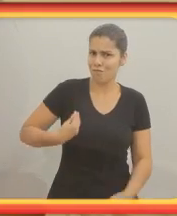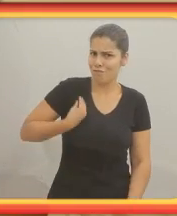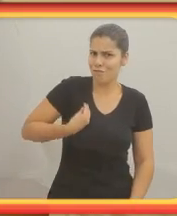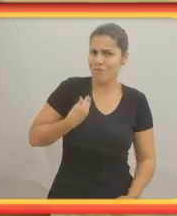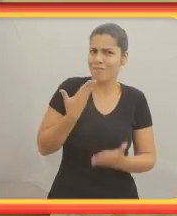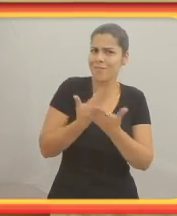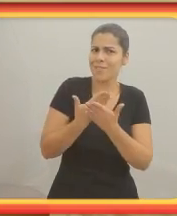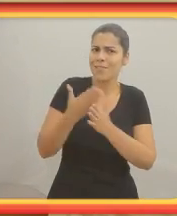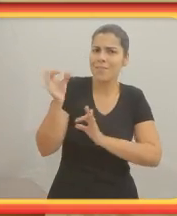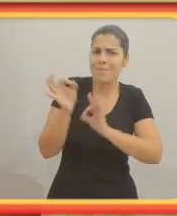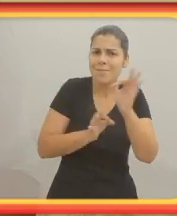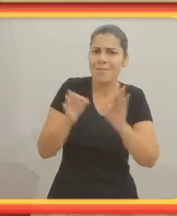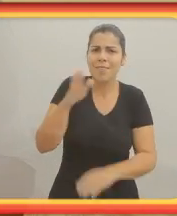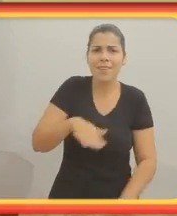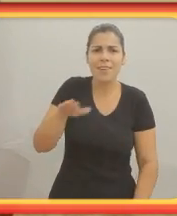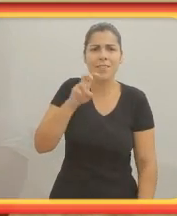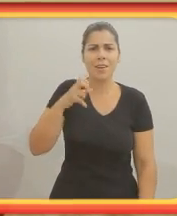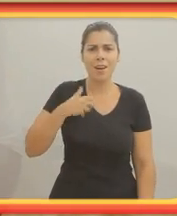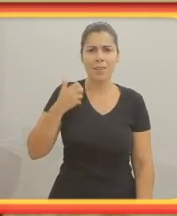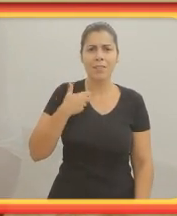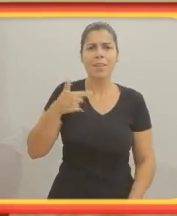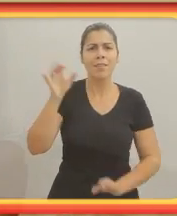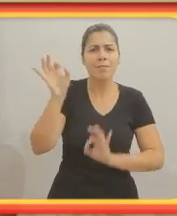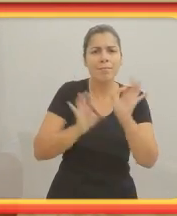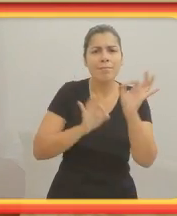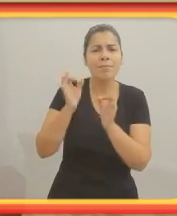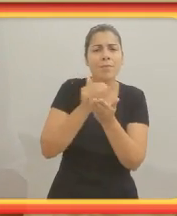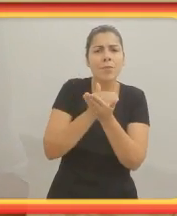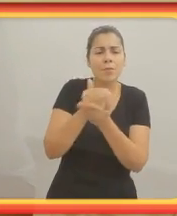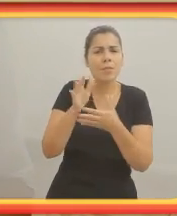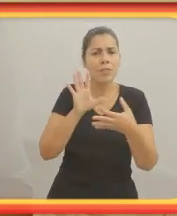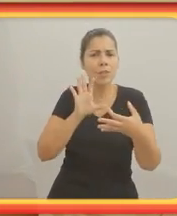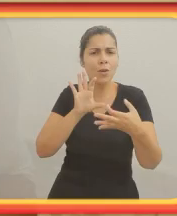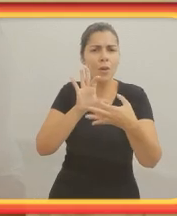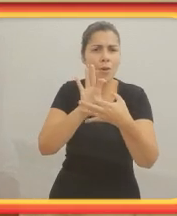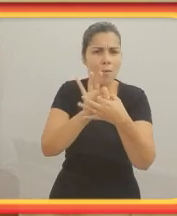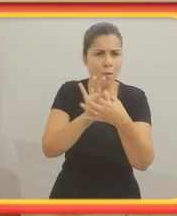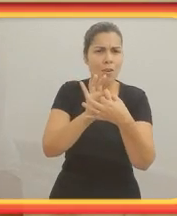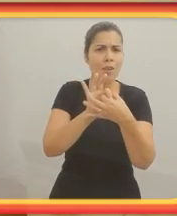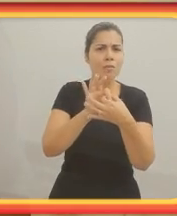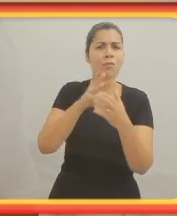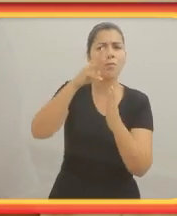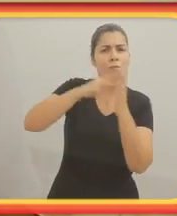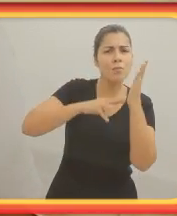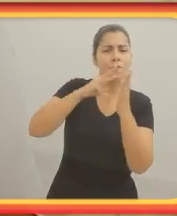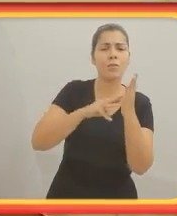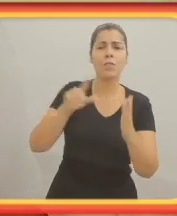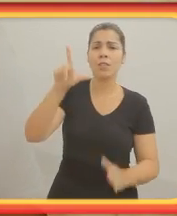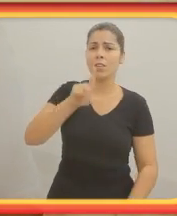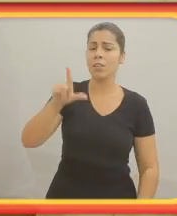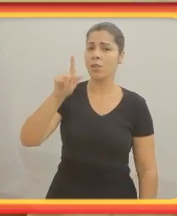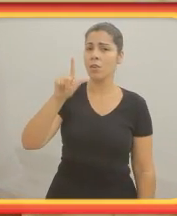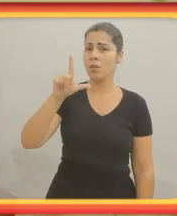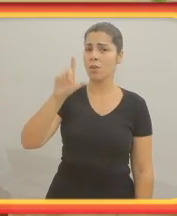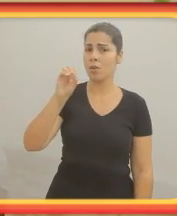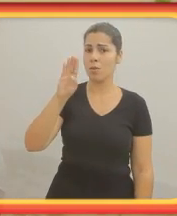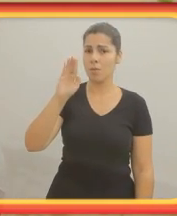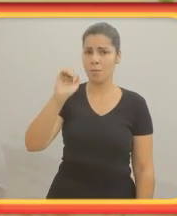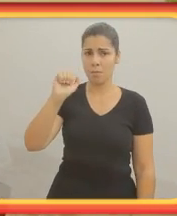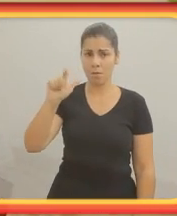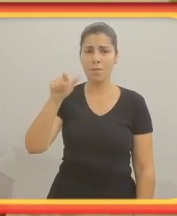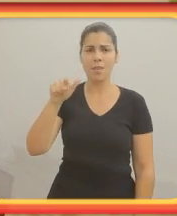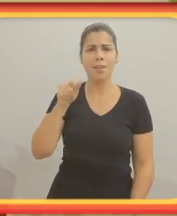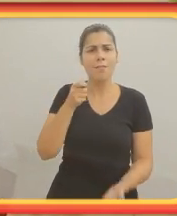Agora estamos numa aula do preparatório, com crianças de 5 anos que estão se preparando para começar a incorporar o método